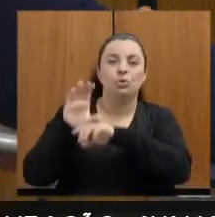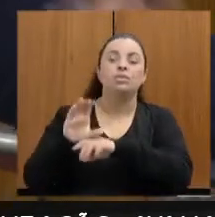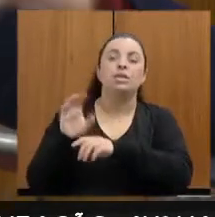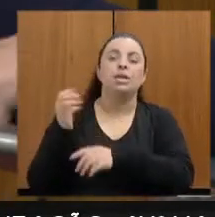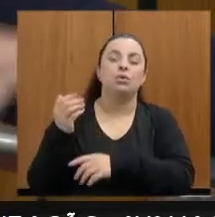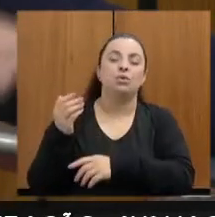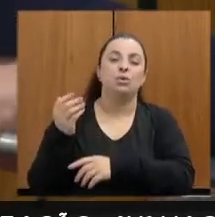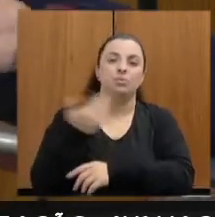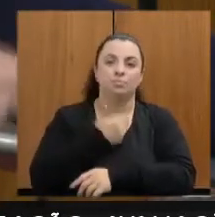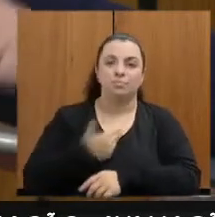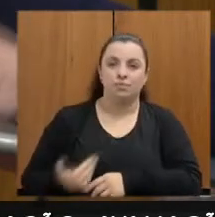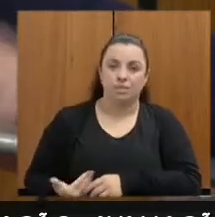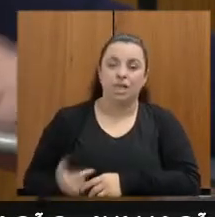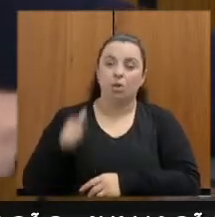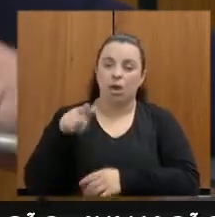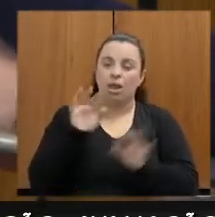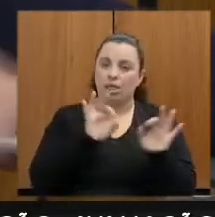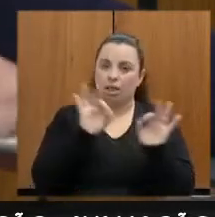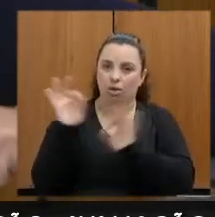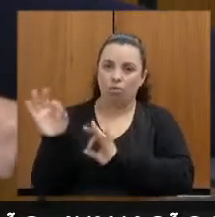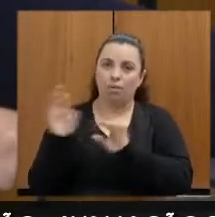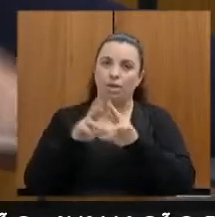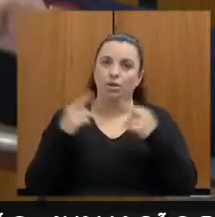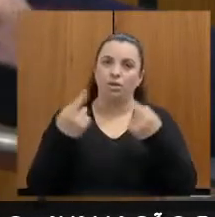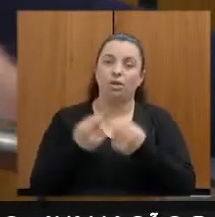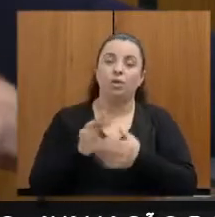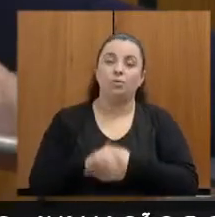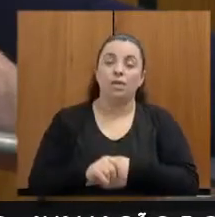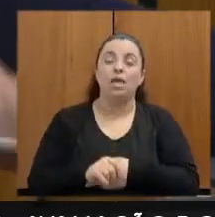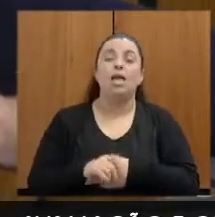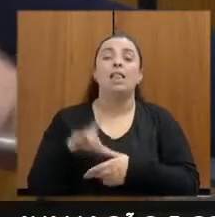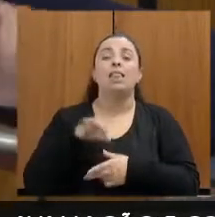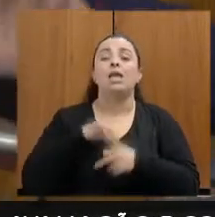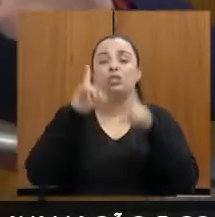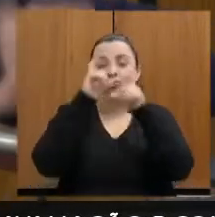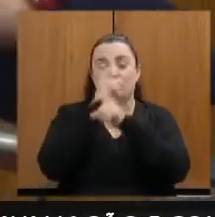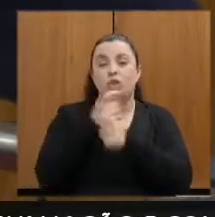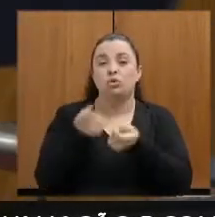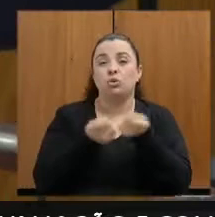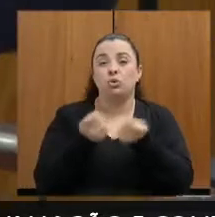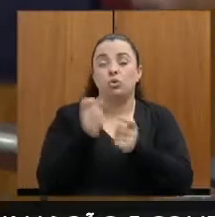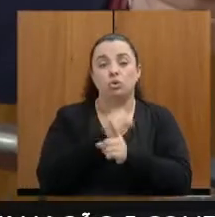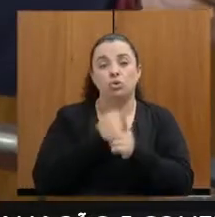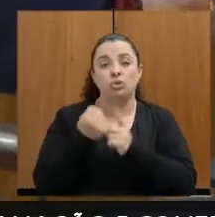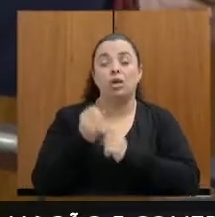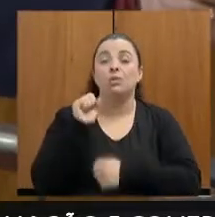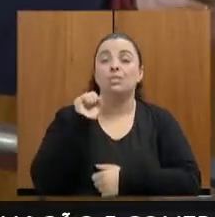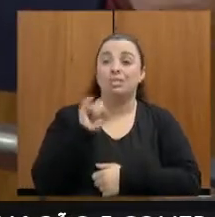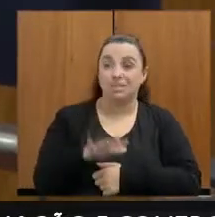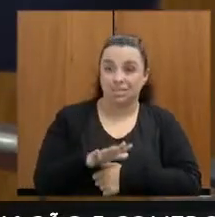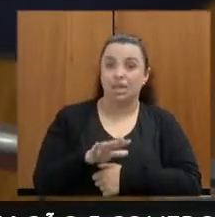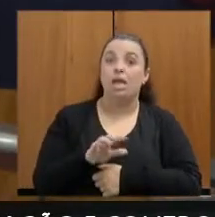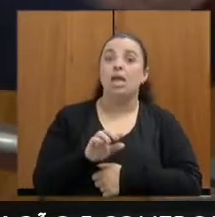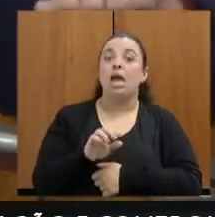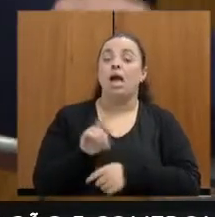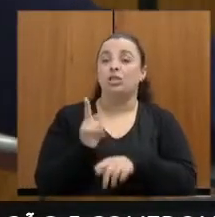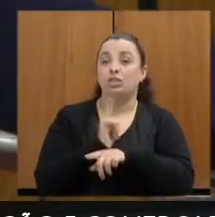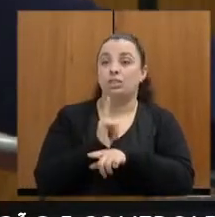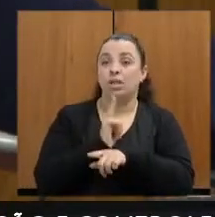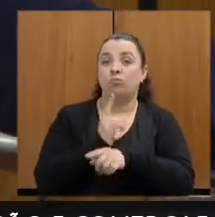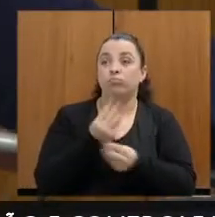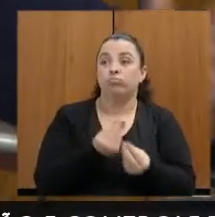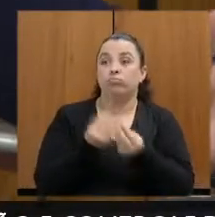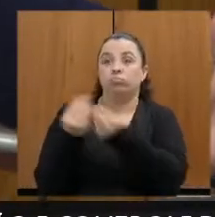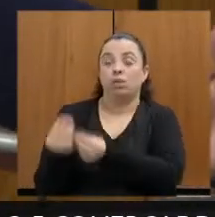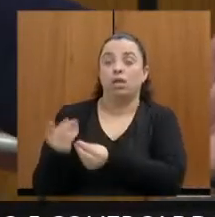É essa a ausência as dificuldades de controle social quando você transfere gestão para